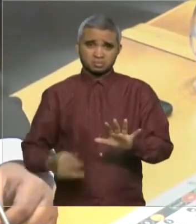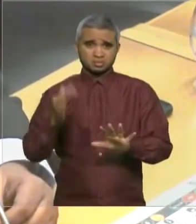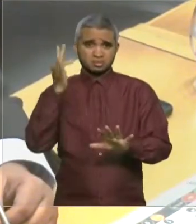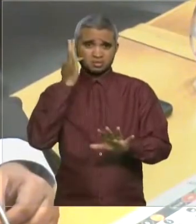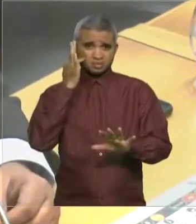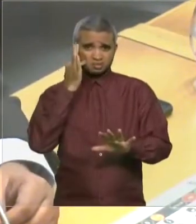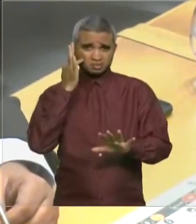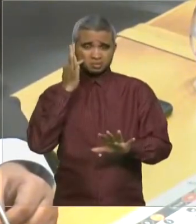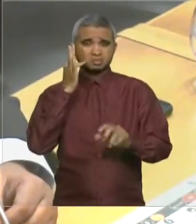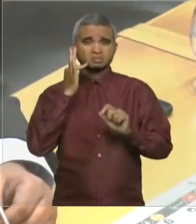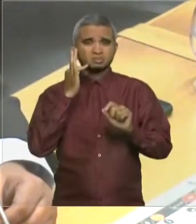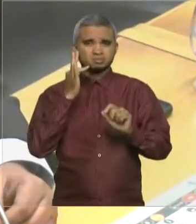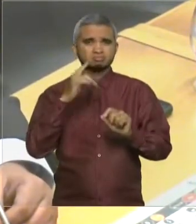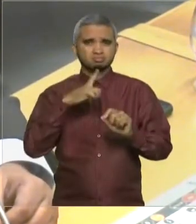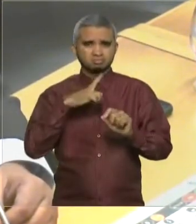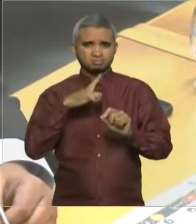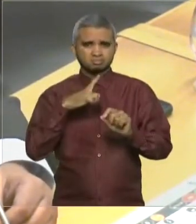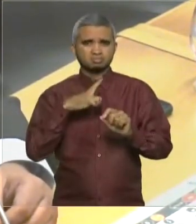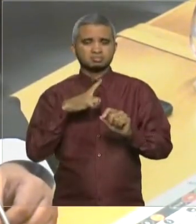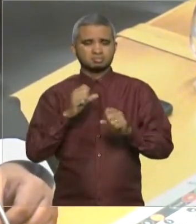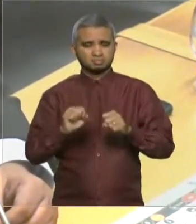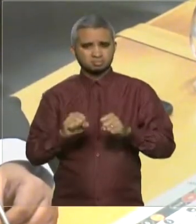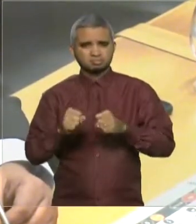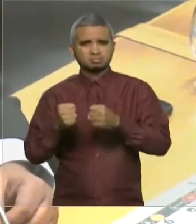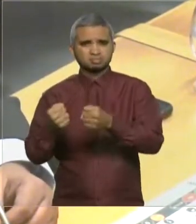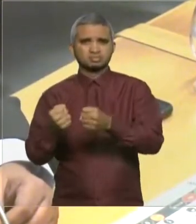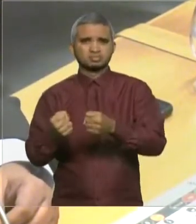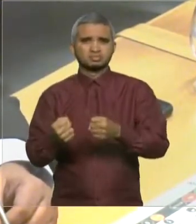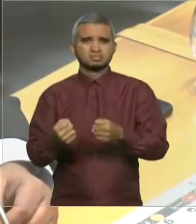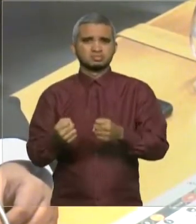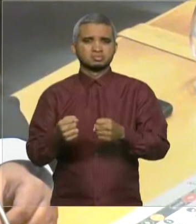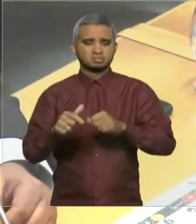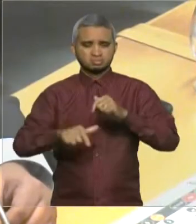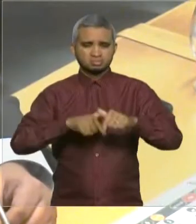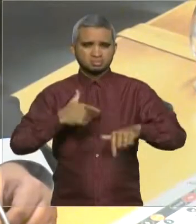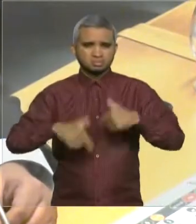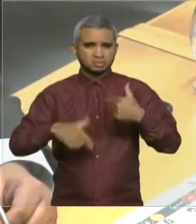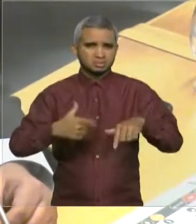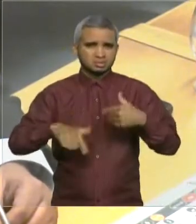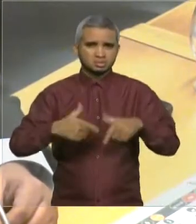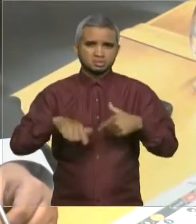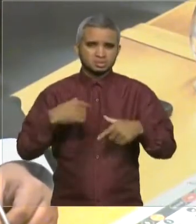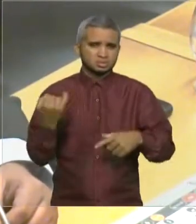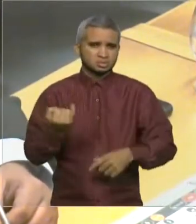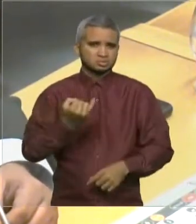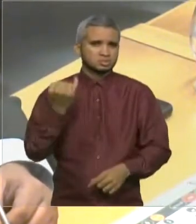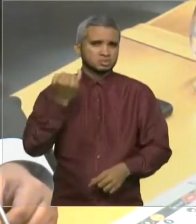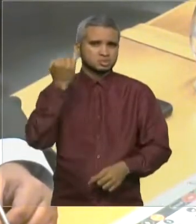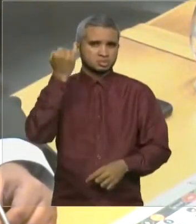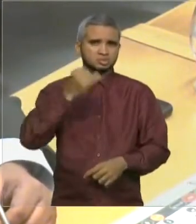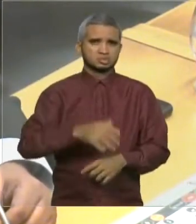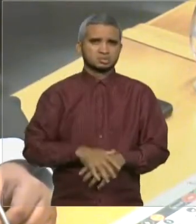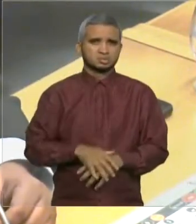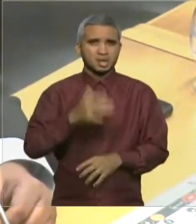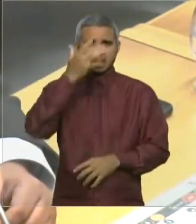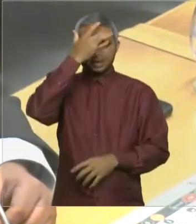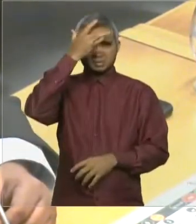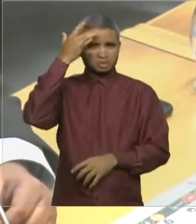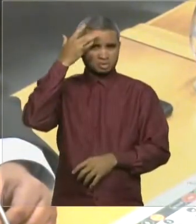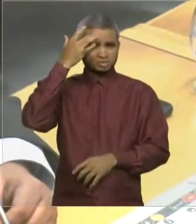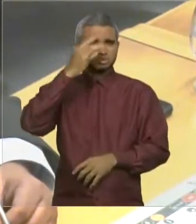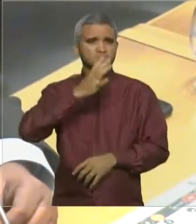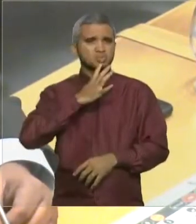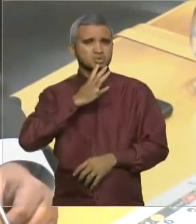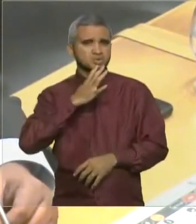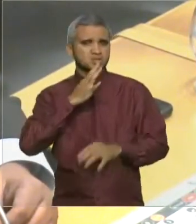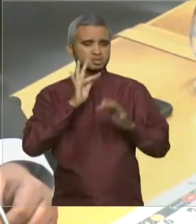rede, a rede estadual, com um serviço de suma importância, que só quem tem um paciente, um familiar,